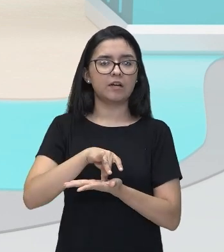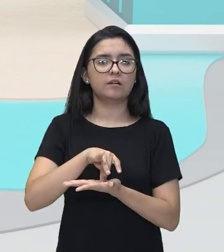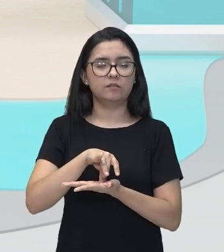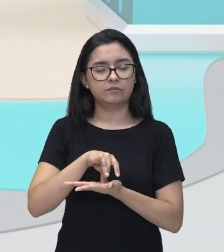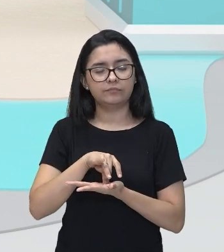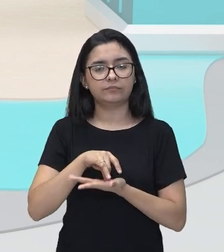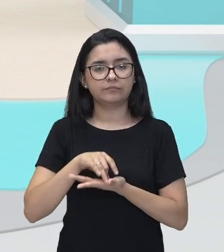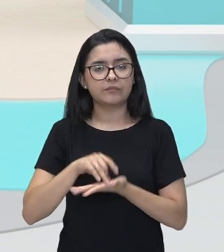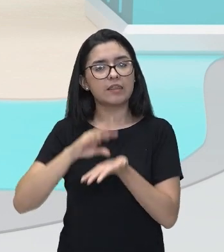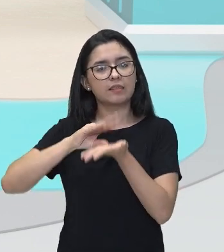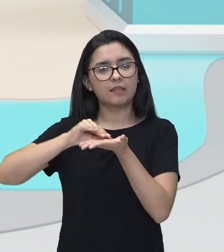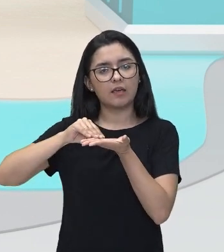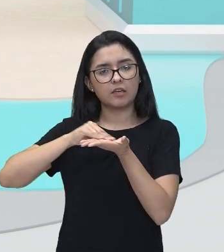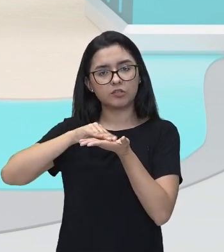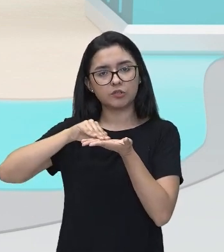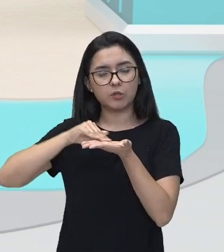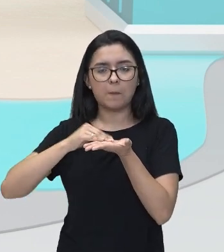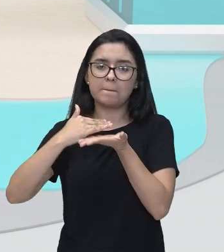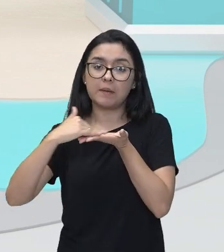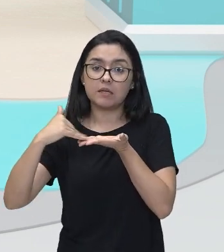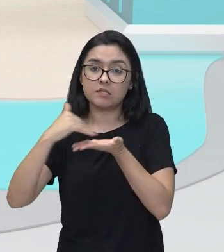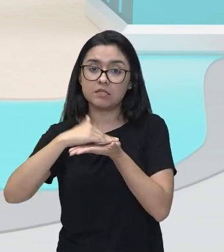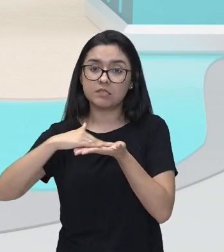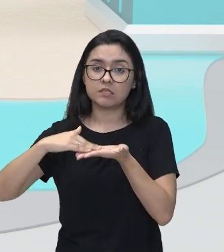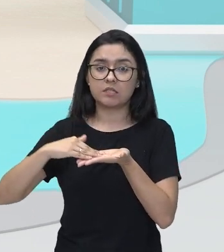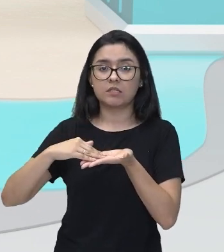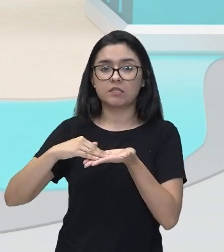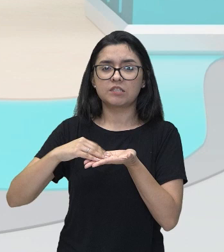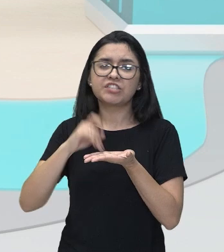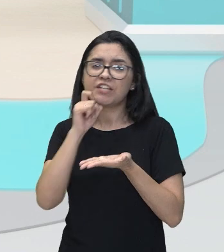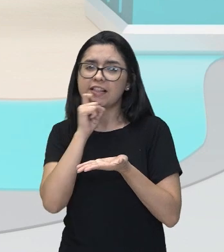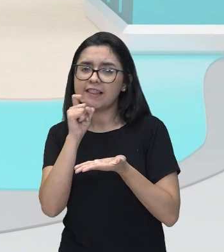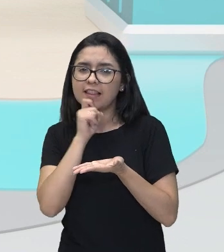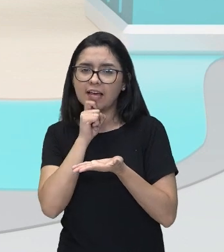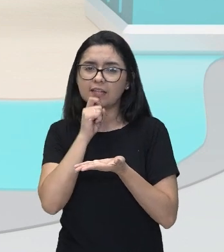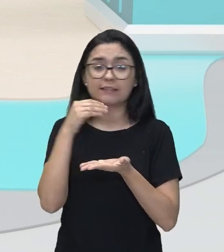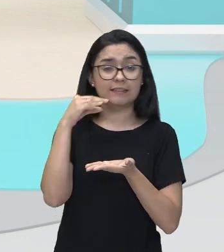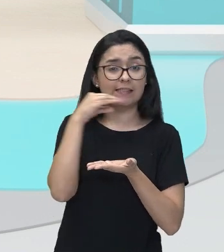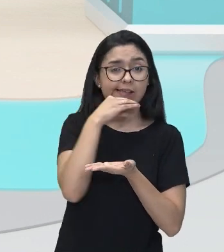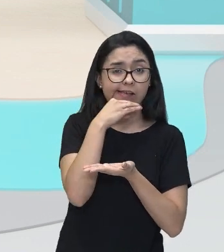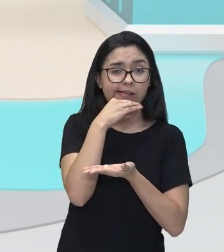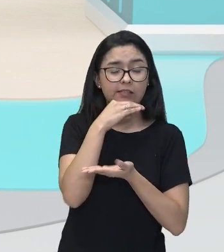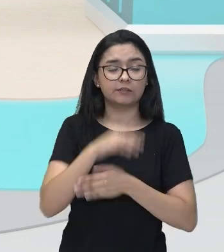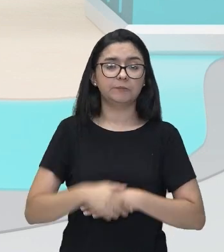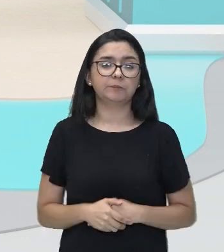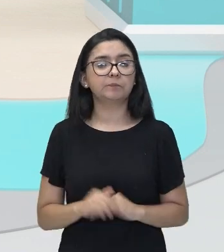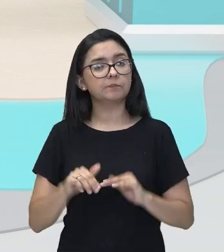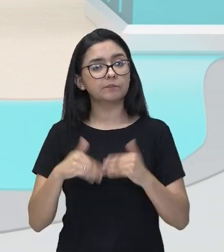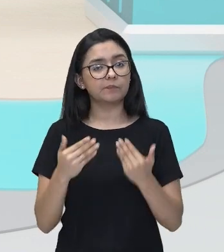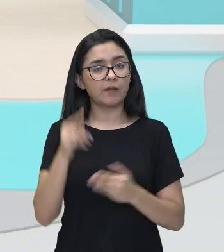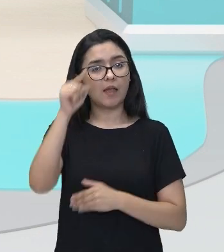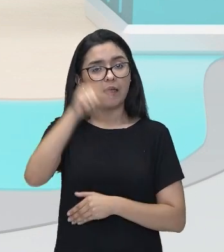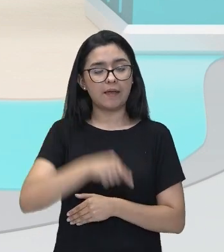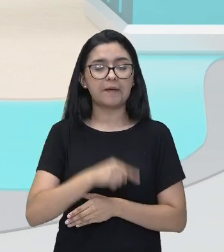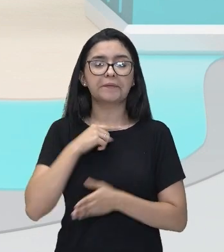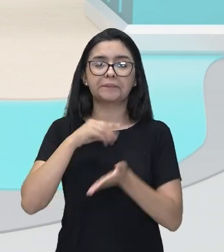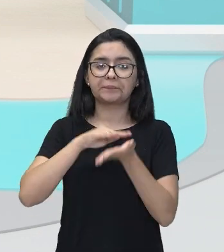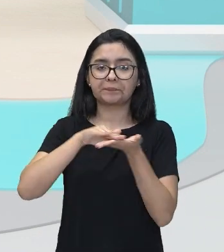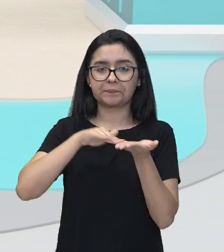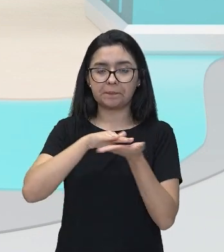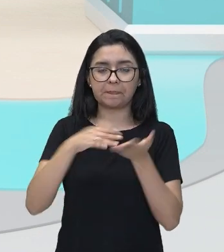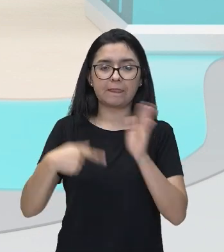dessa textura de macio, de gelado, de quente. Então, é isso que é a textura numa obra de